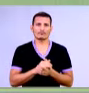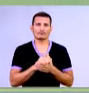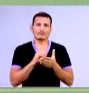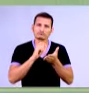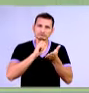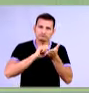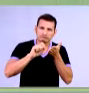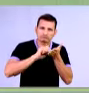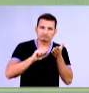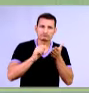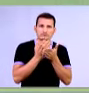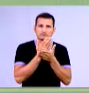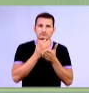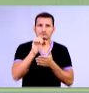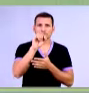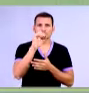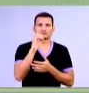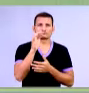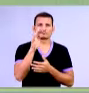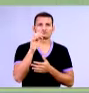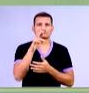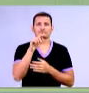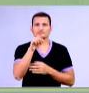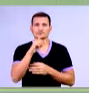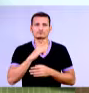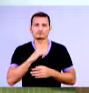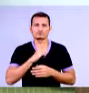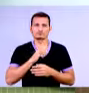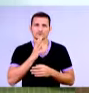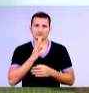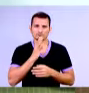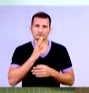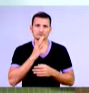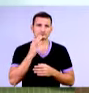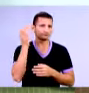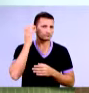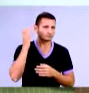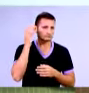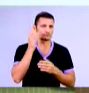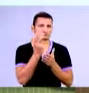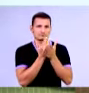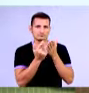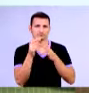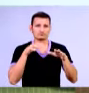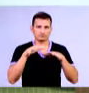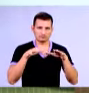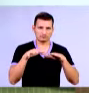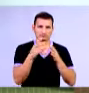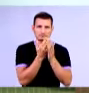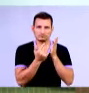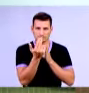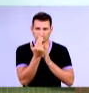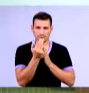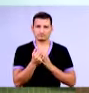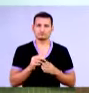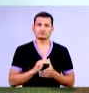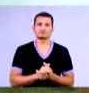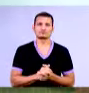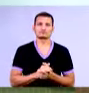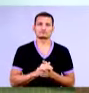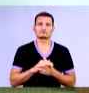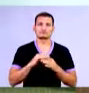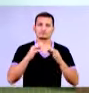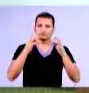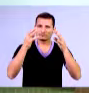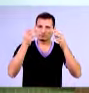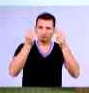você domina para a manipulação de som, áudio, vídeo e animação. Então, depois de tudo que nós conversamos hoje, na aula de hoje, depois desses